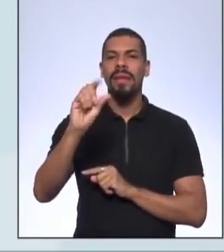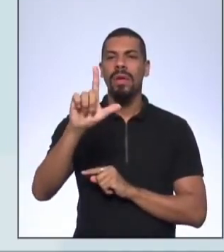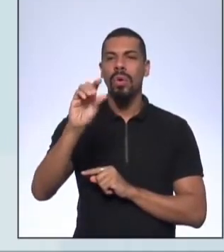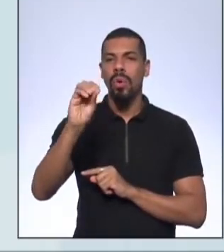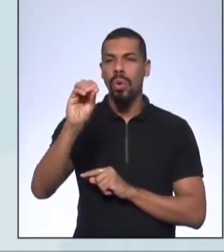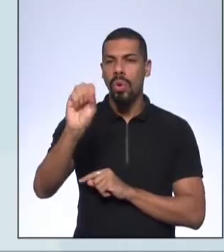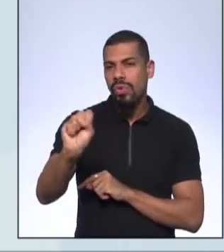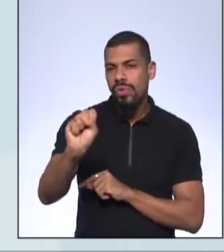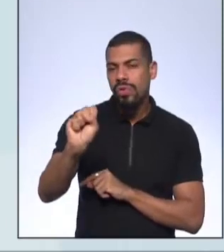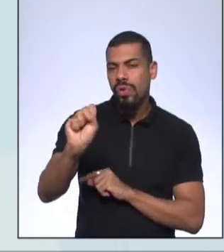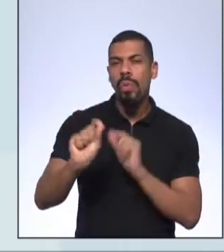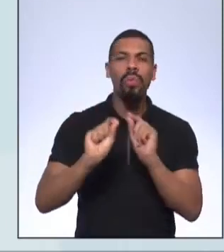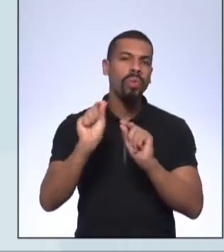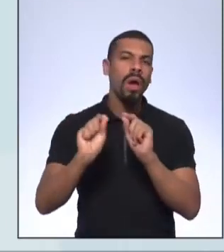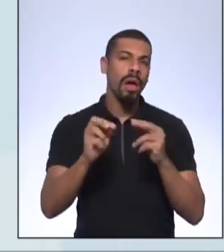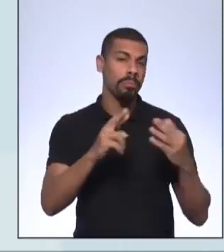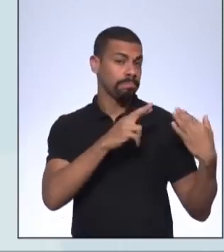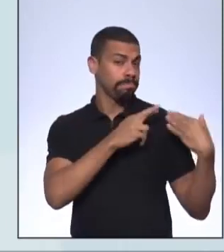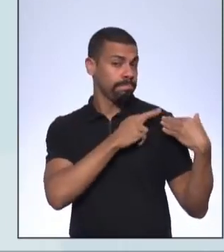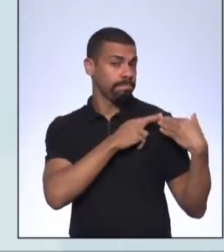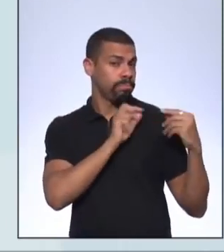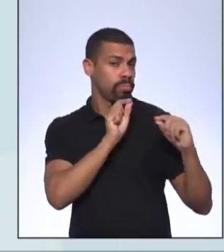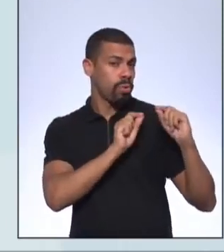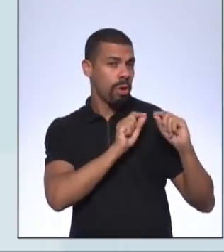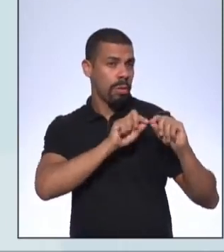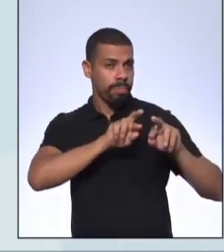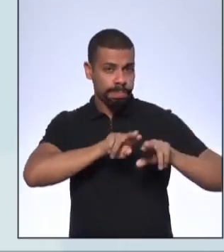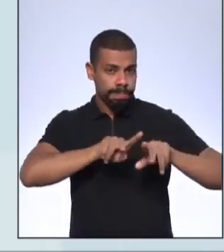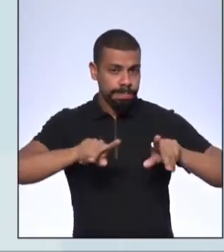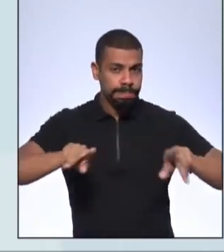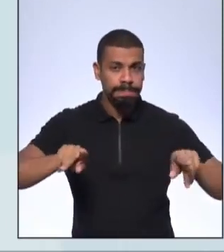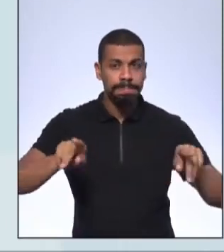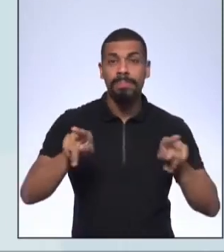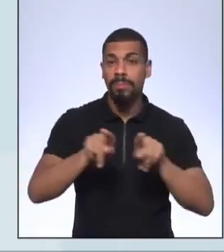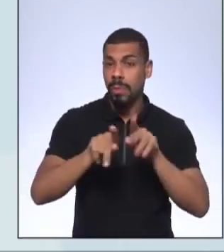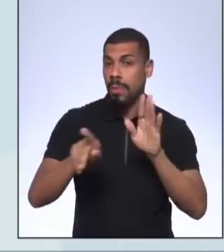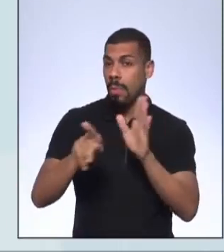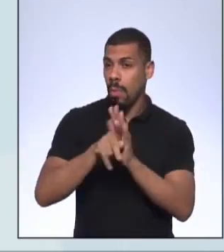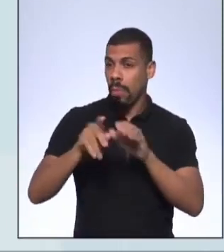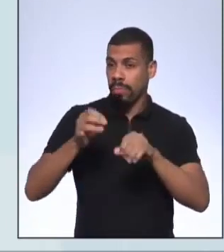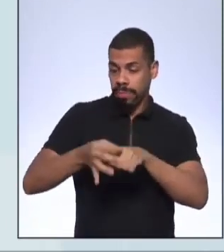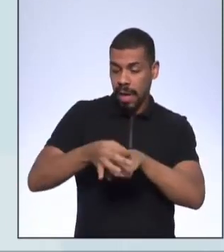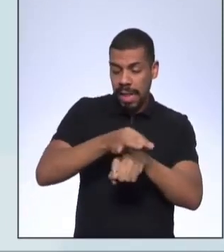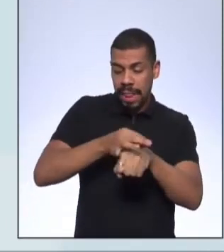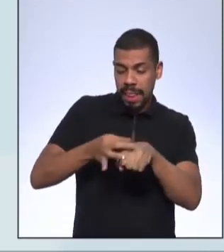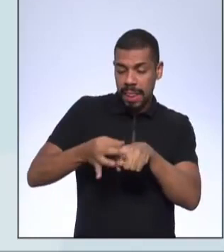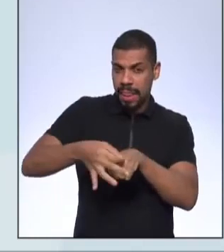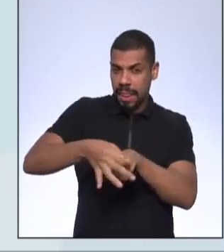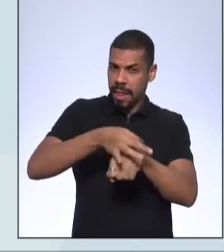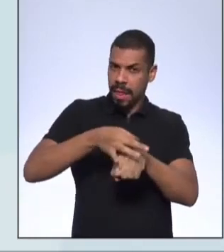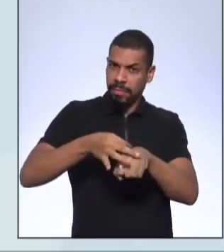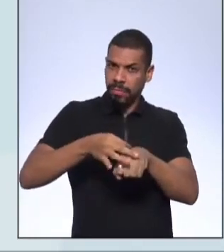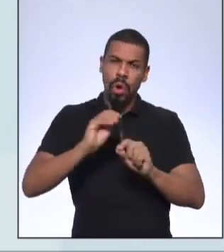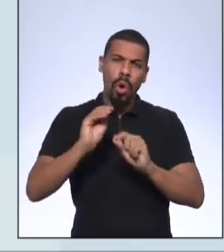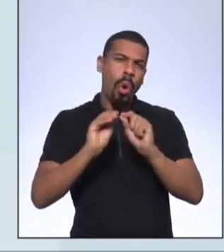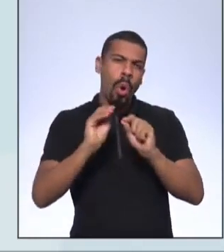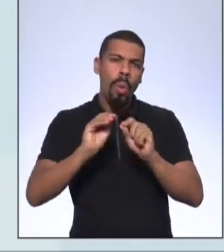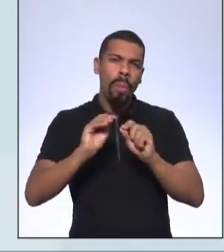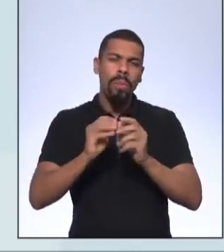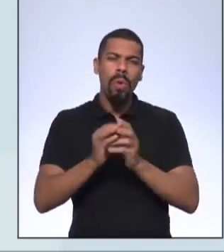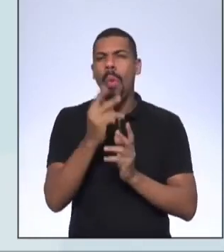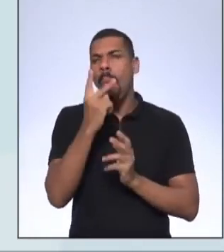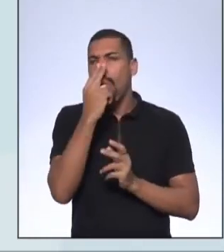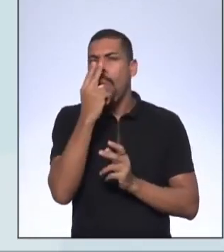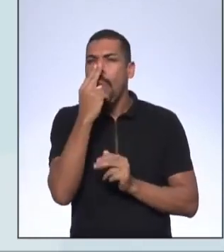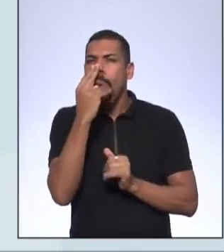divisão dos cromossomos, eles vão estar migrando para os polos da célula, polos opostos, tá? Para formar uma espécie de